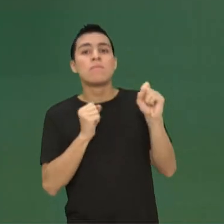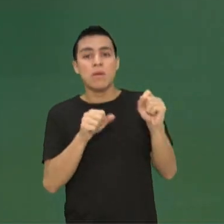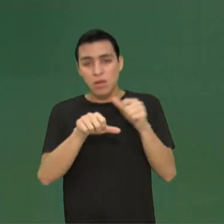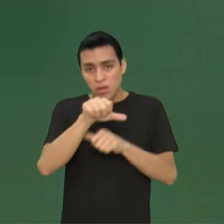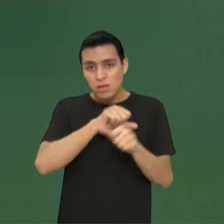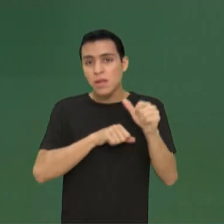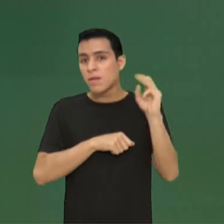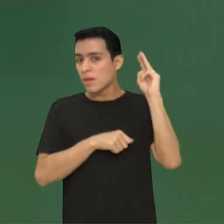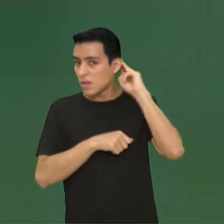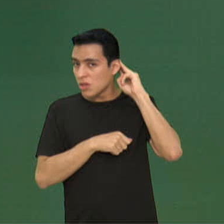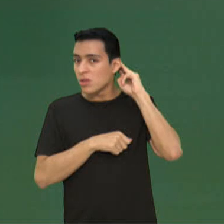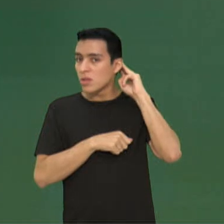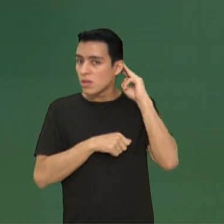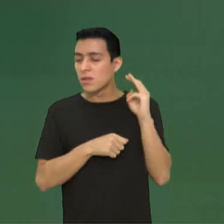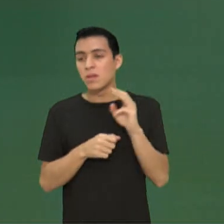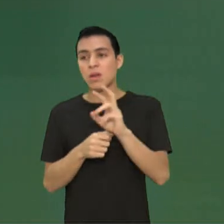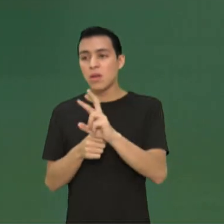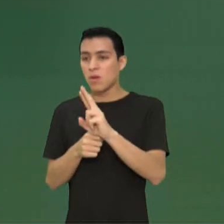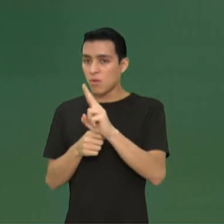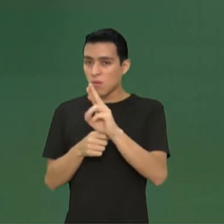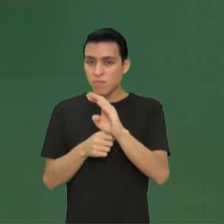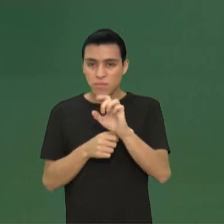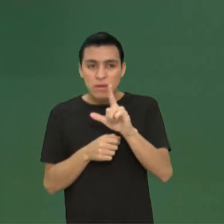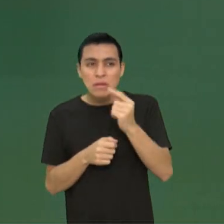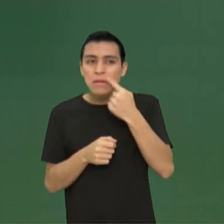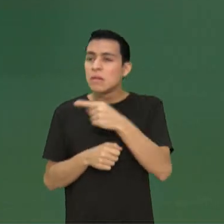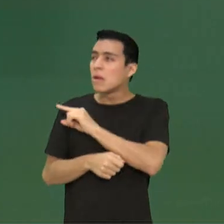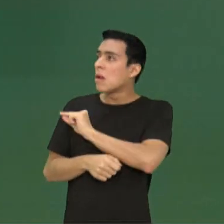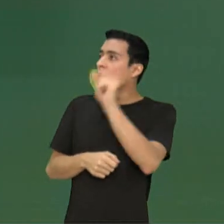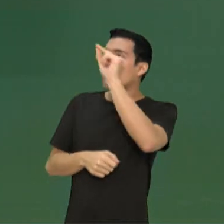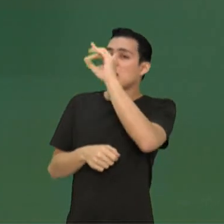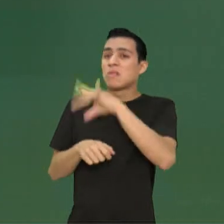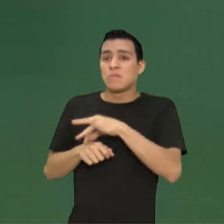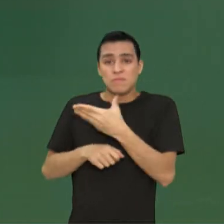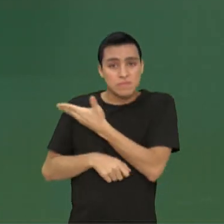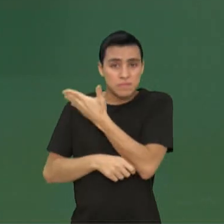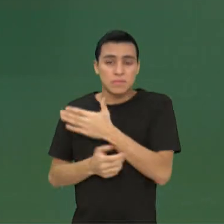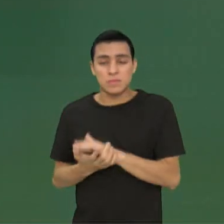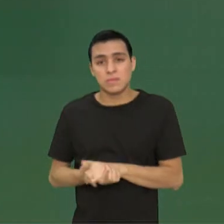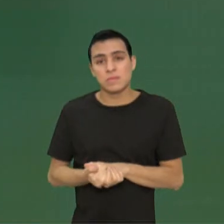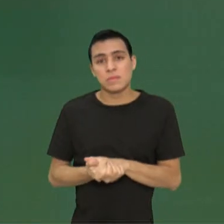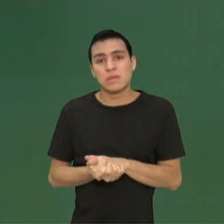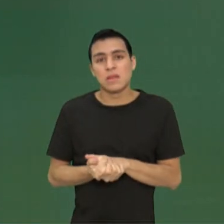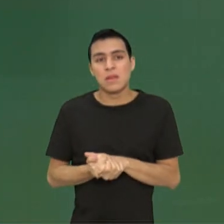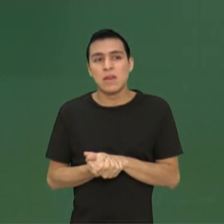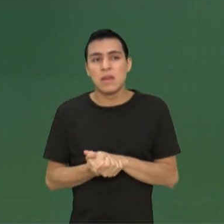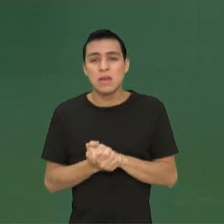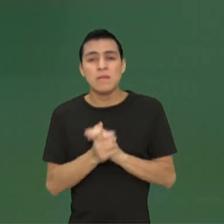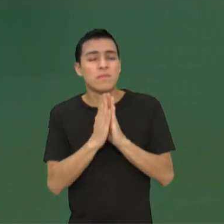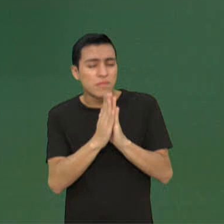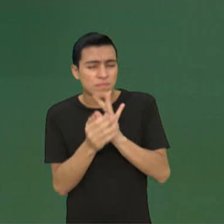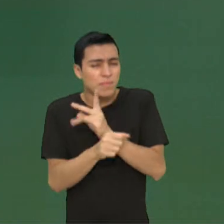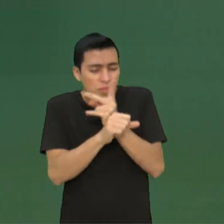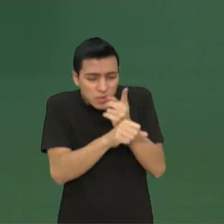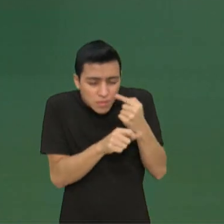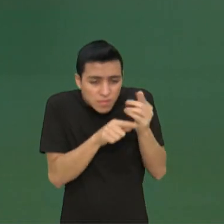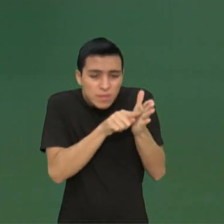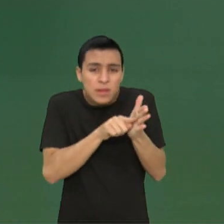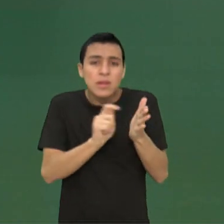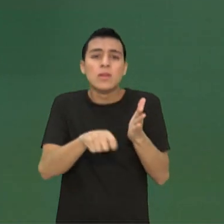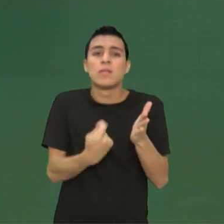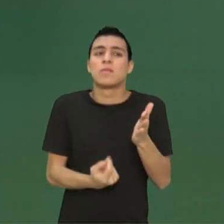meningite. Rubéola, né? Joga essa hashtag, procura lá.